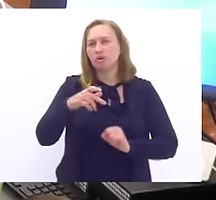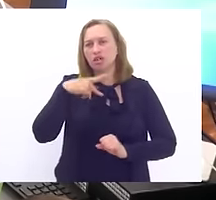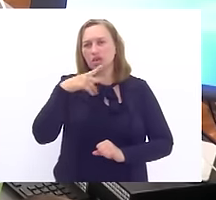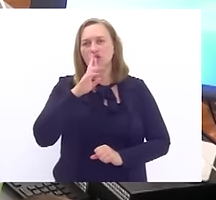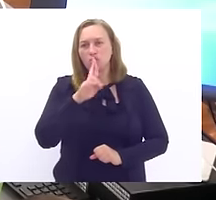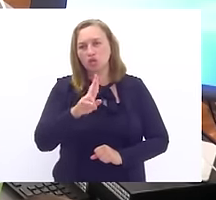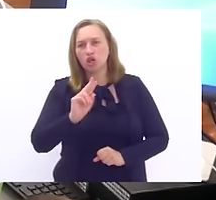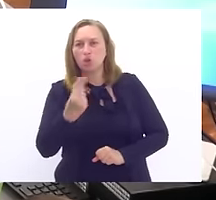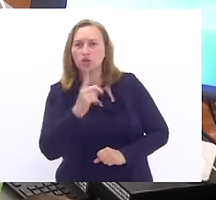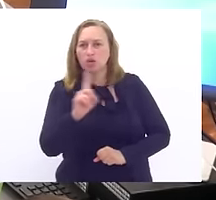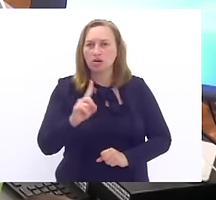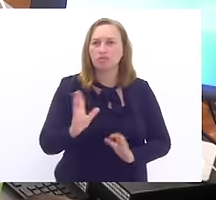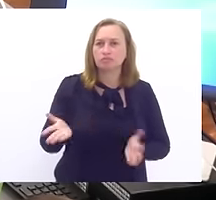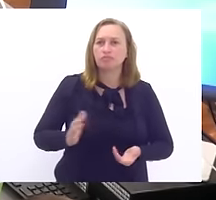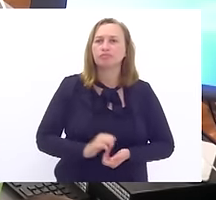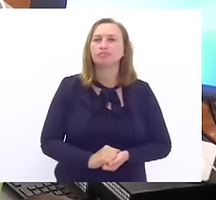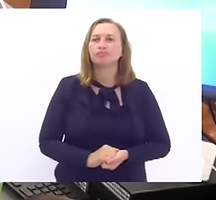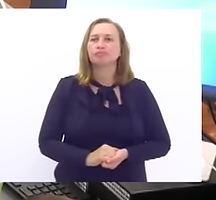pelo menos